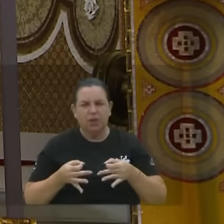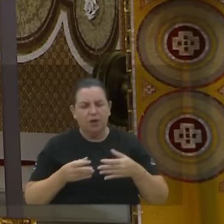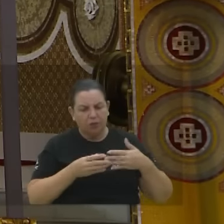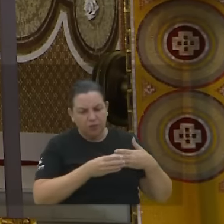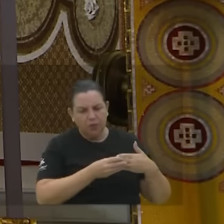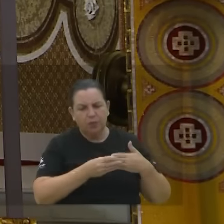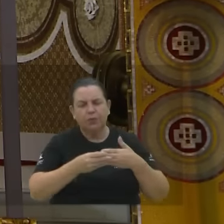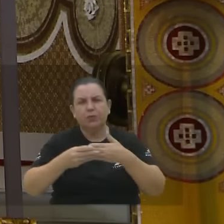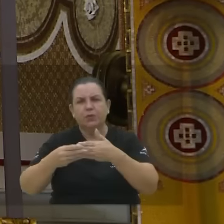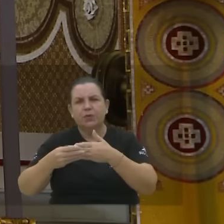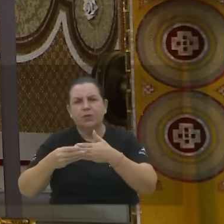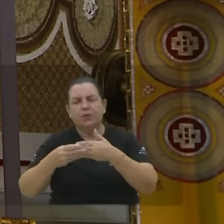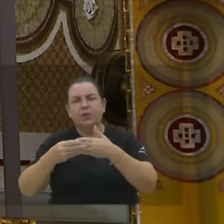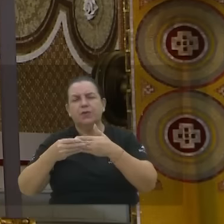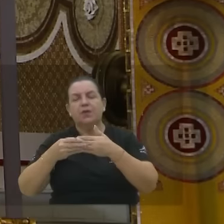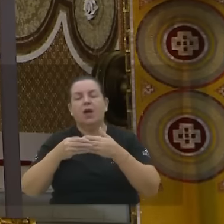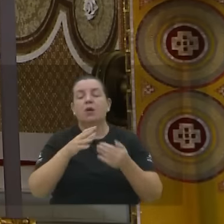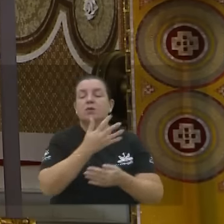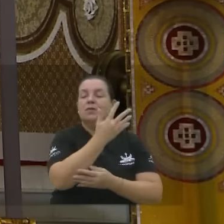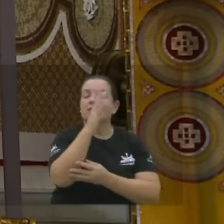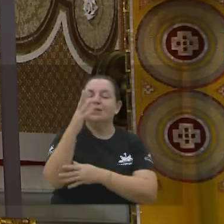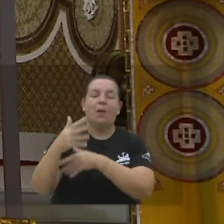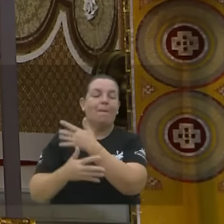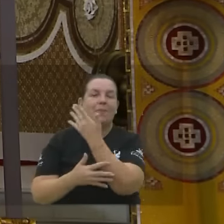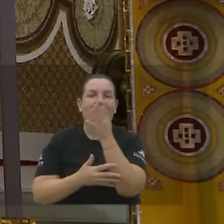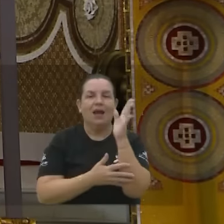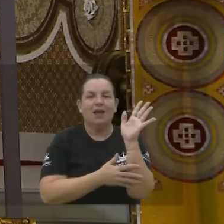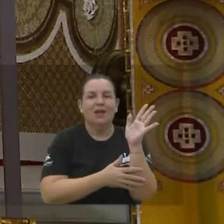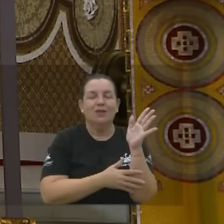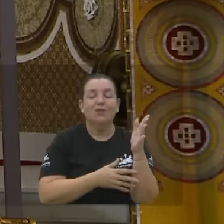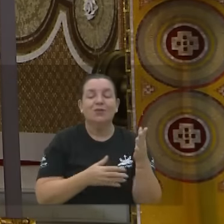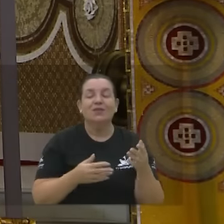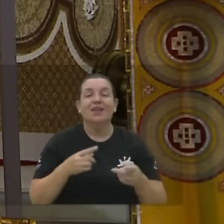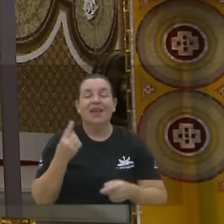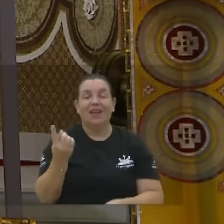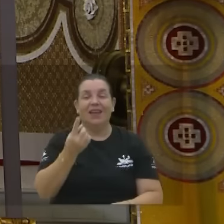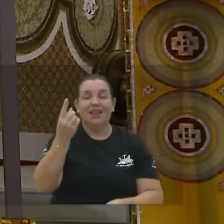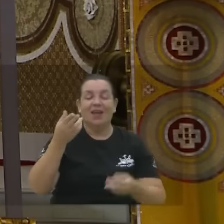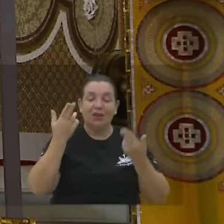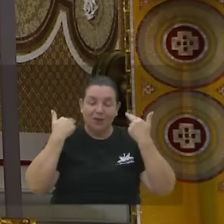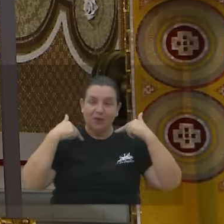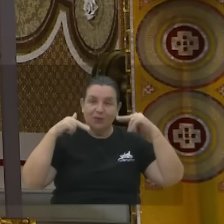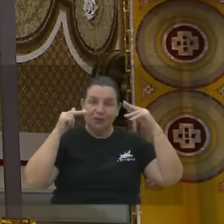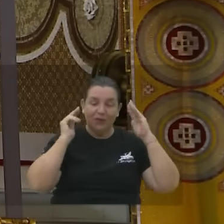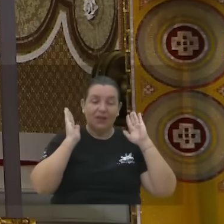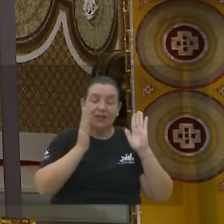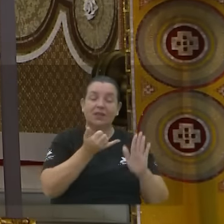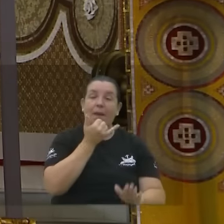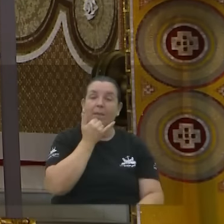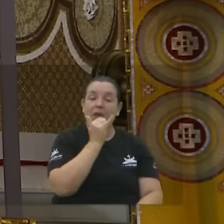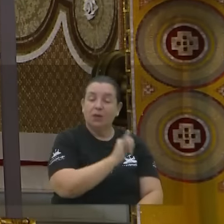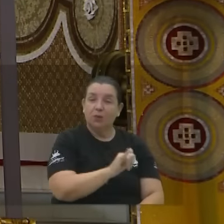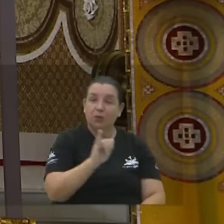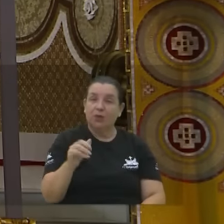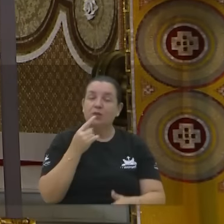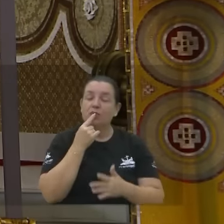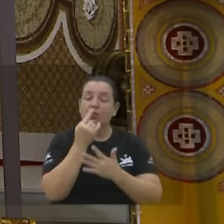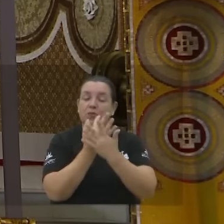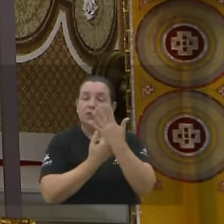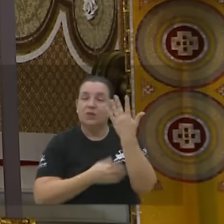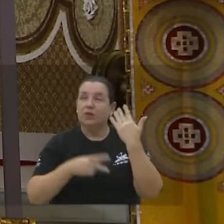conduzir aos prados eternos as ovelhas que redimistes com o precioso sangue